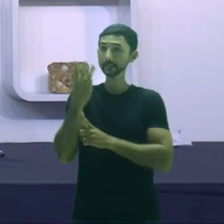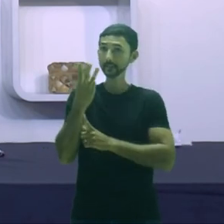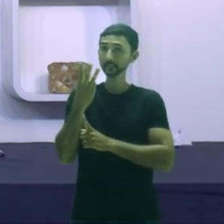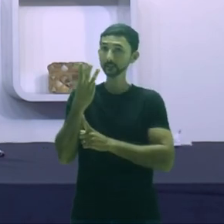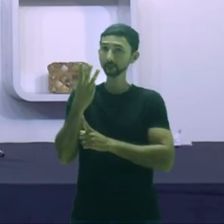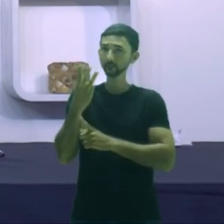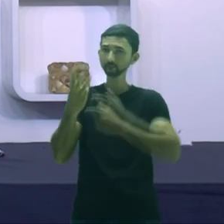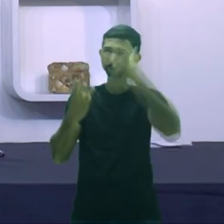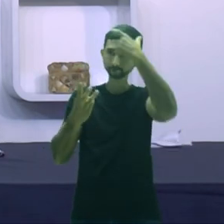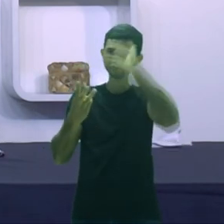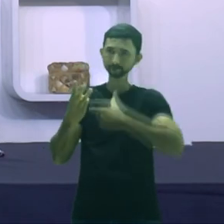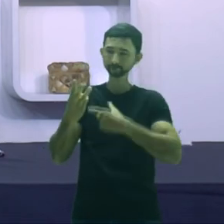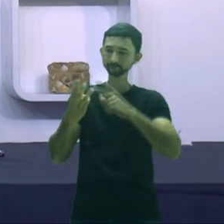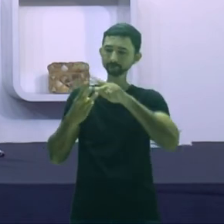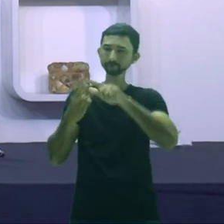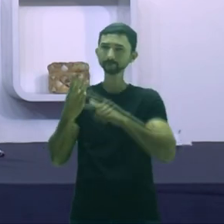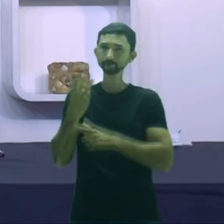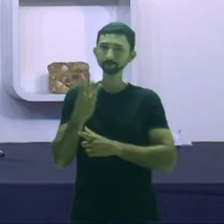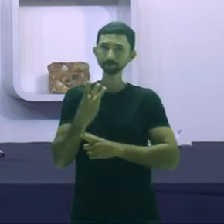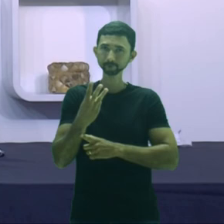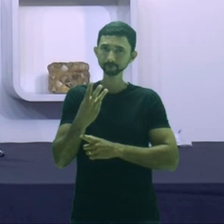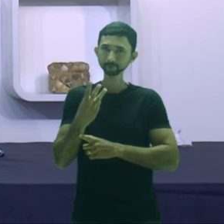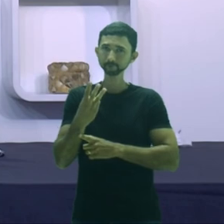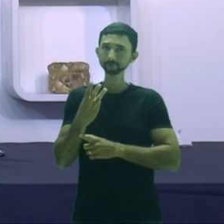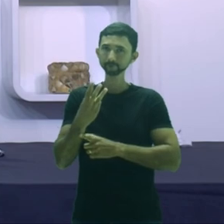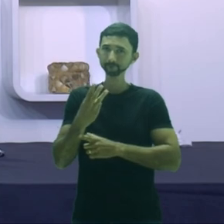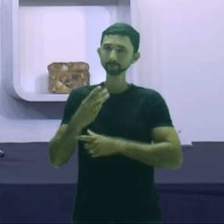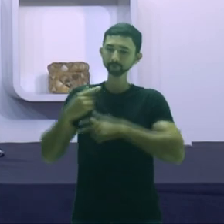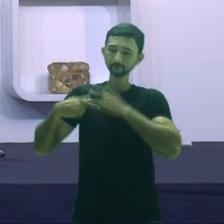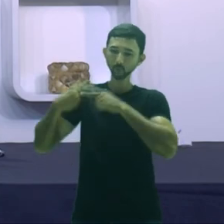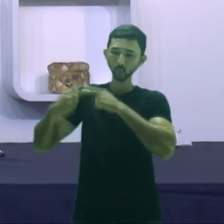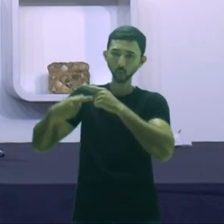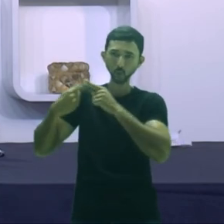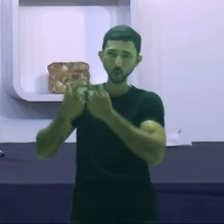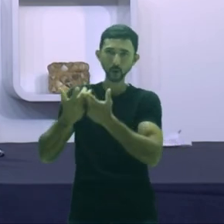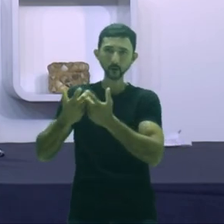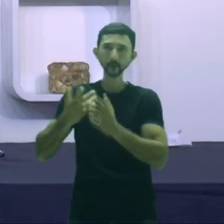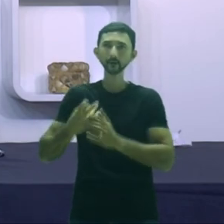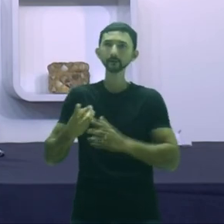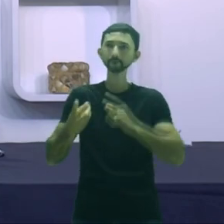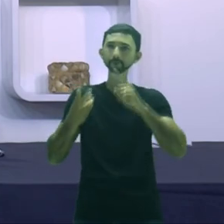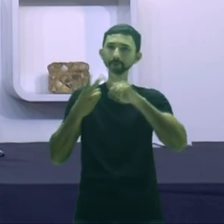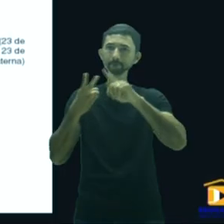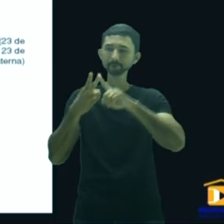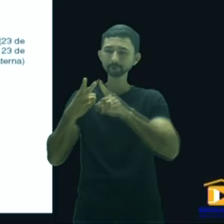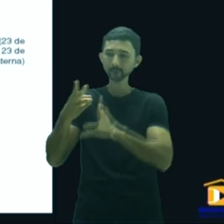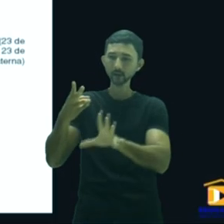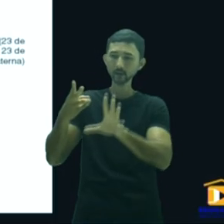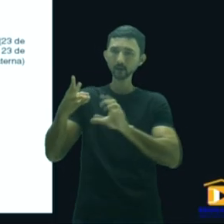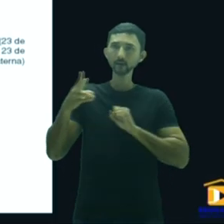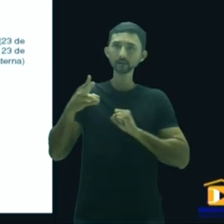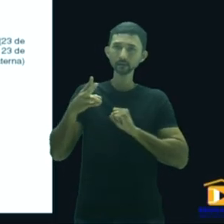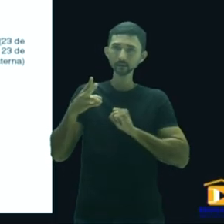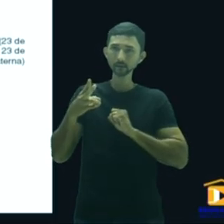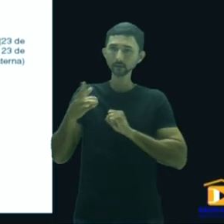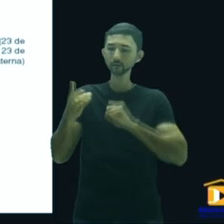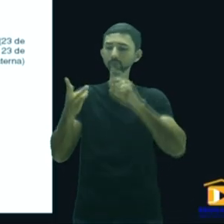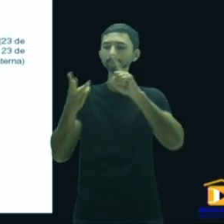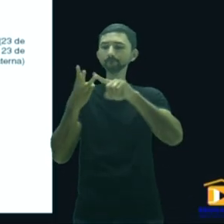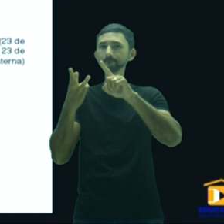caráter. O caráter hereditário, tá? O caráter adquirido e o